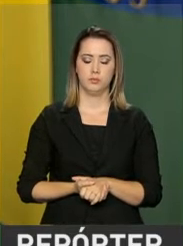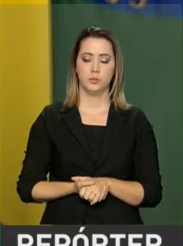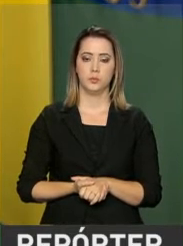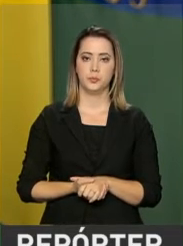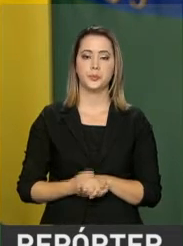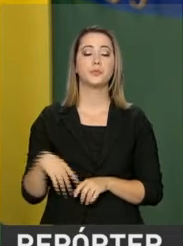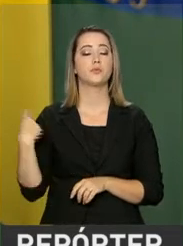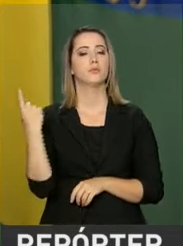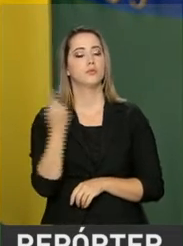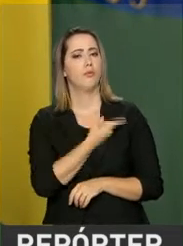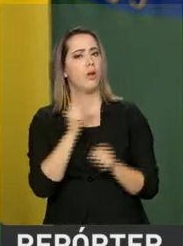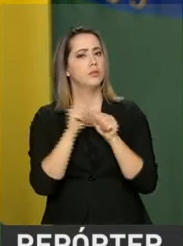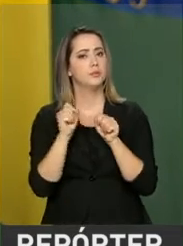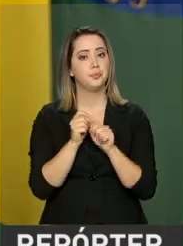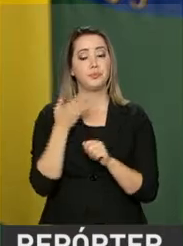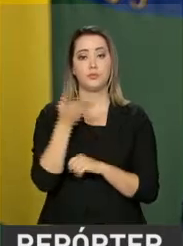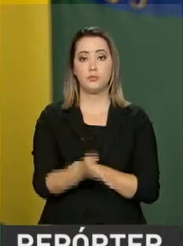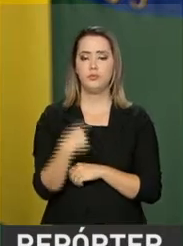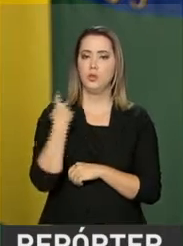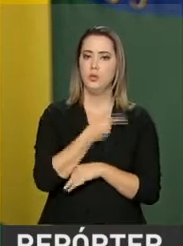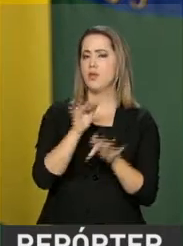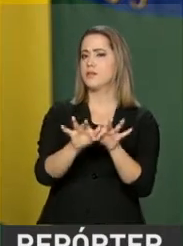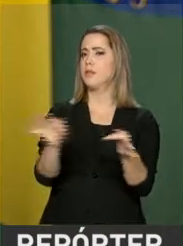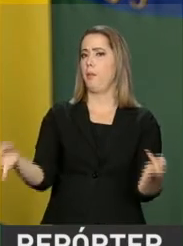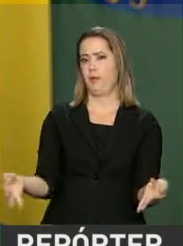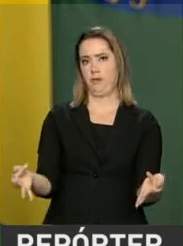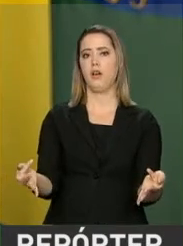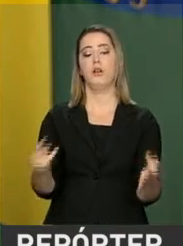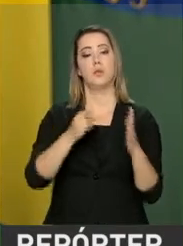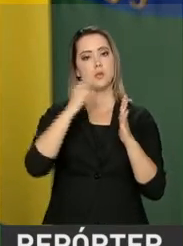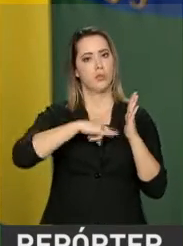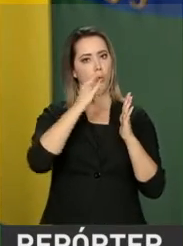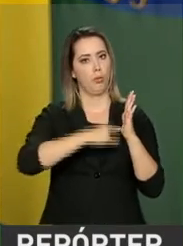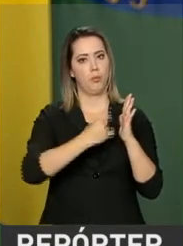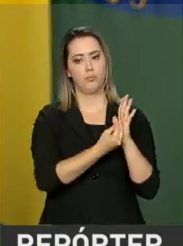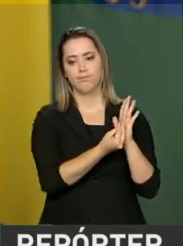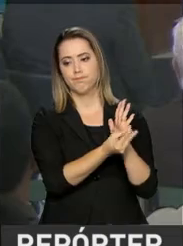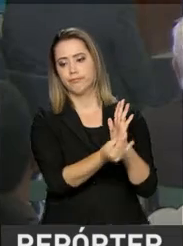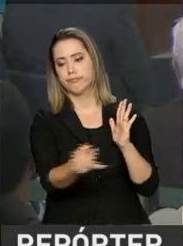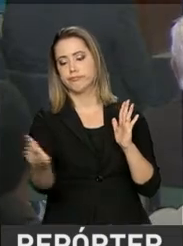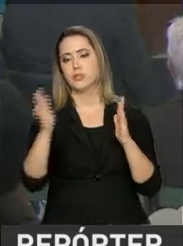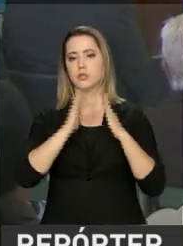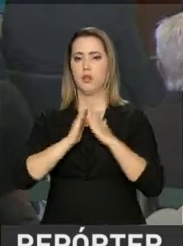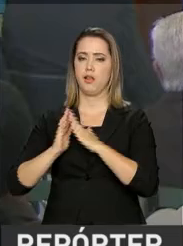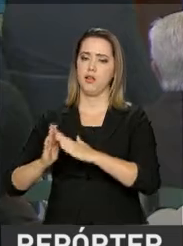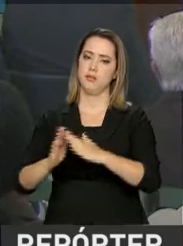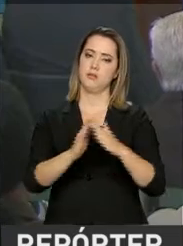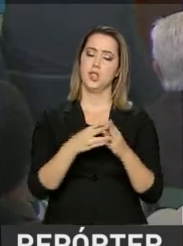nós fazemos isto nós simplificamos a regularização das moradias damos